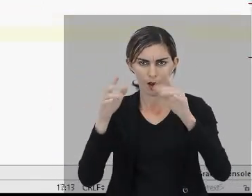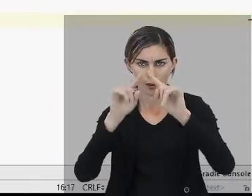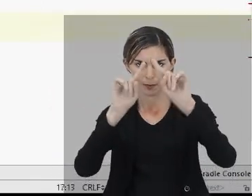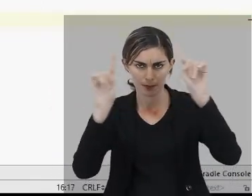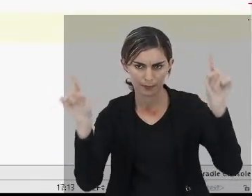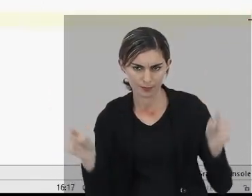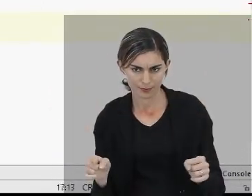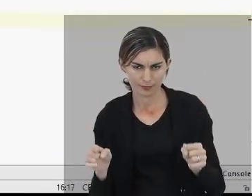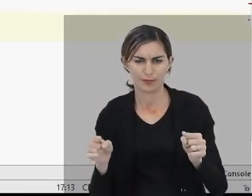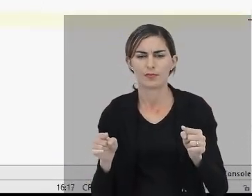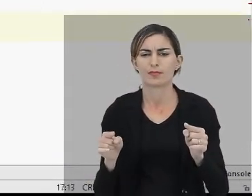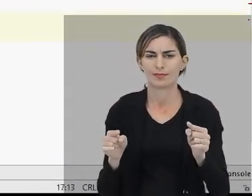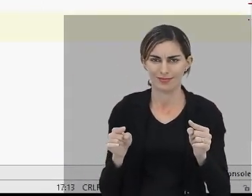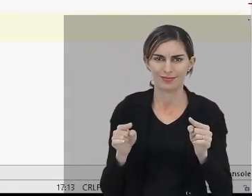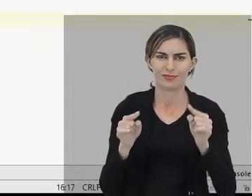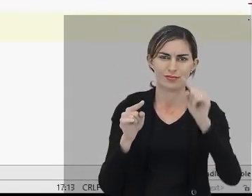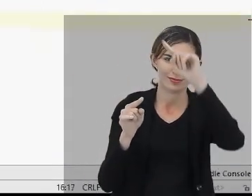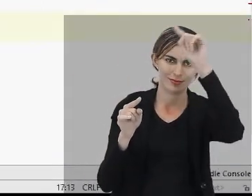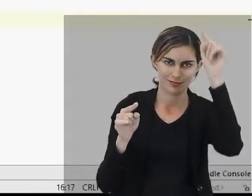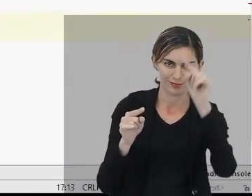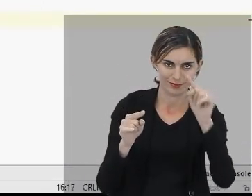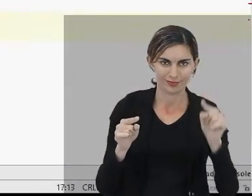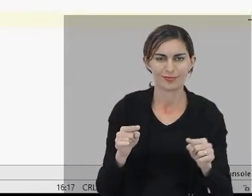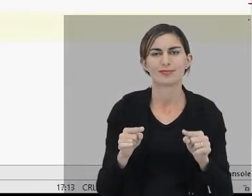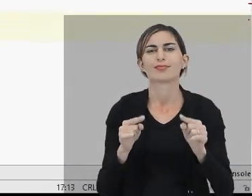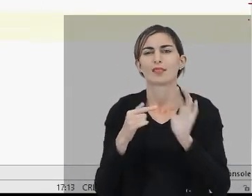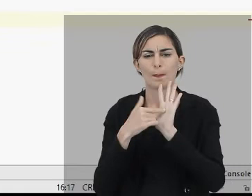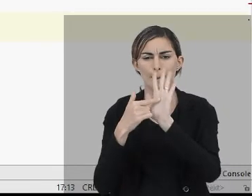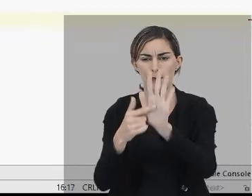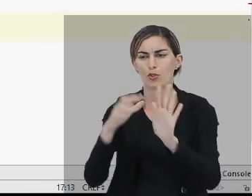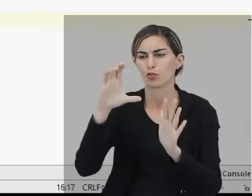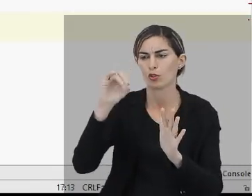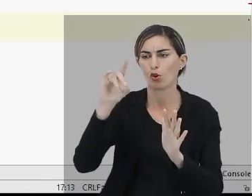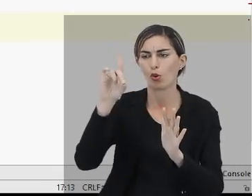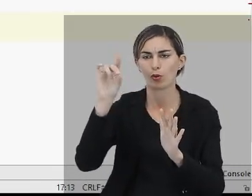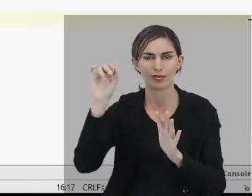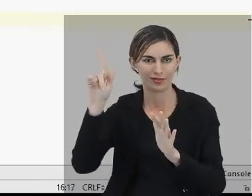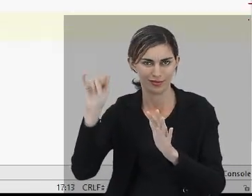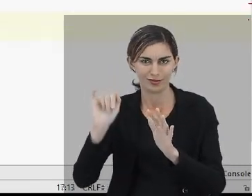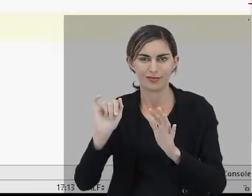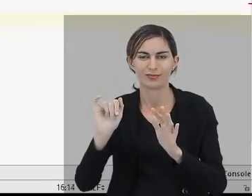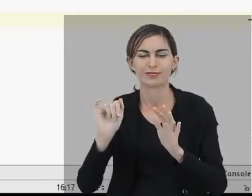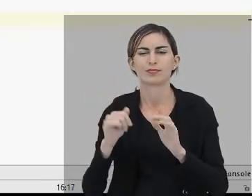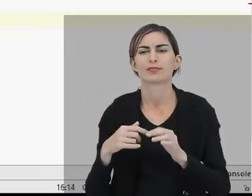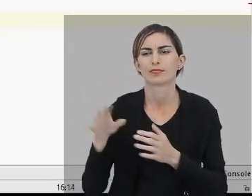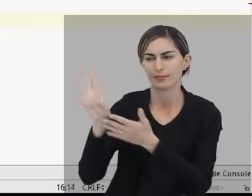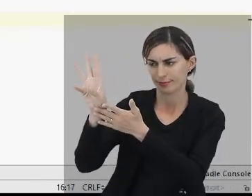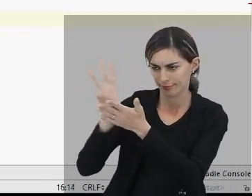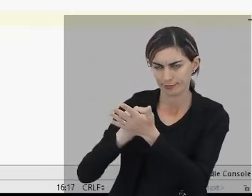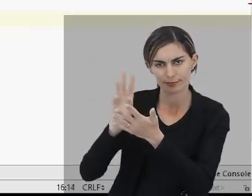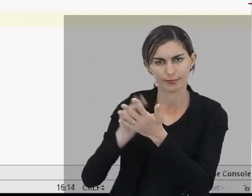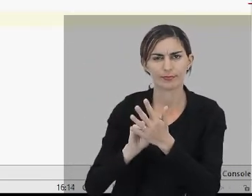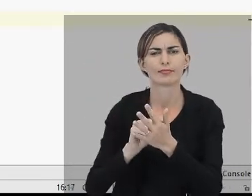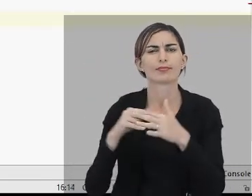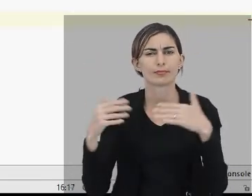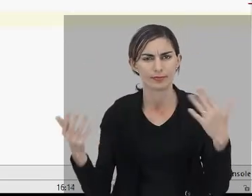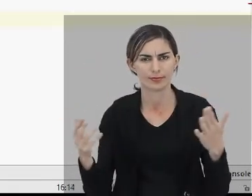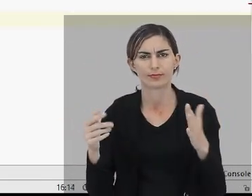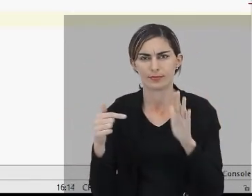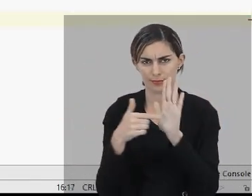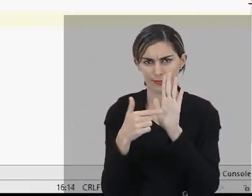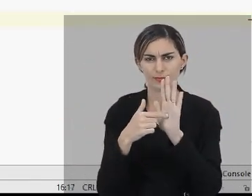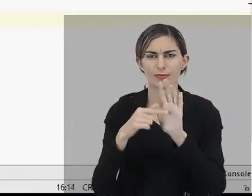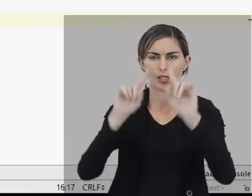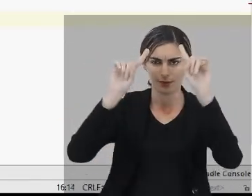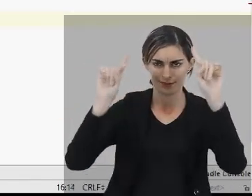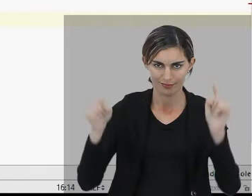parênteses e umas chaves que define o bloco de código que será repetido. Então, aqui no abre e